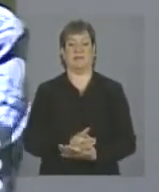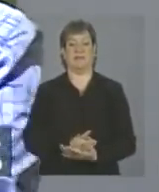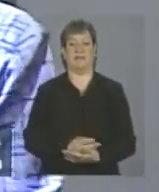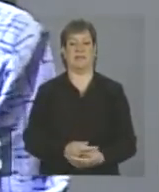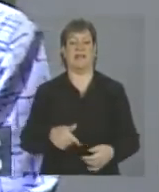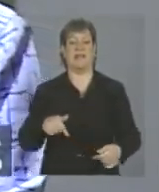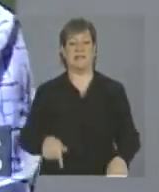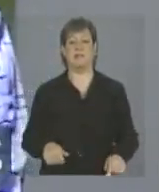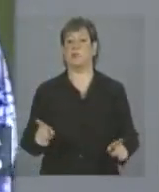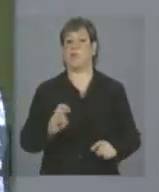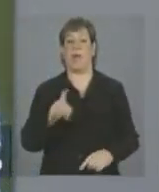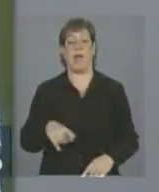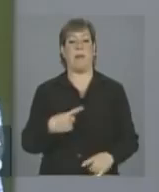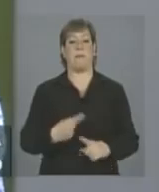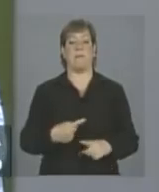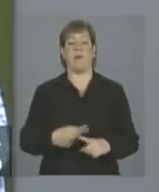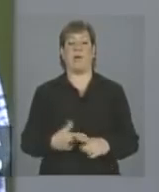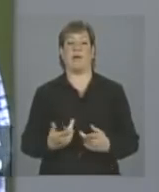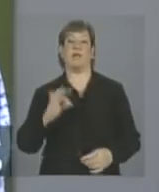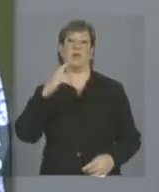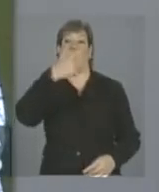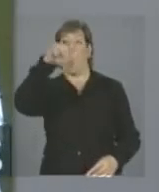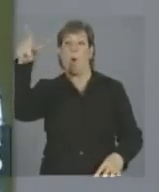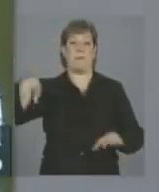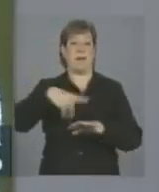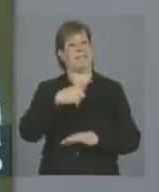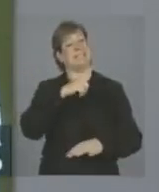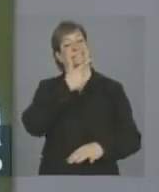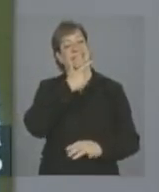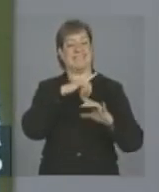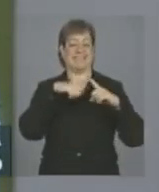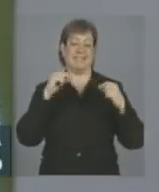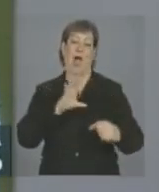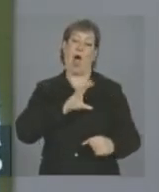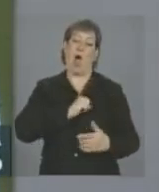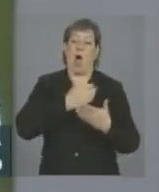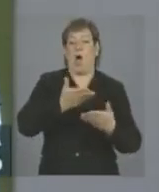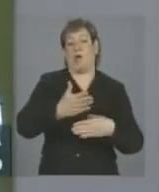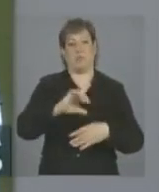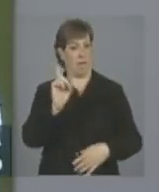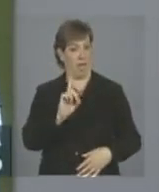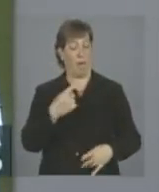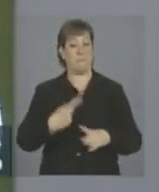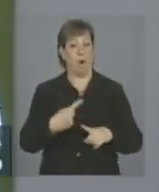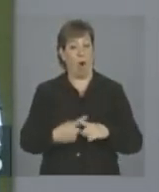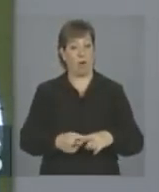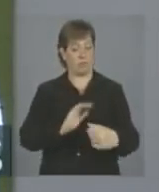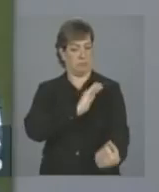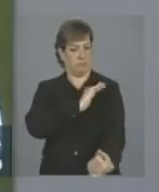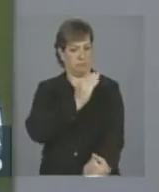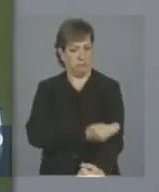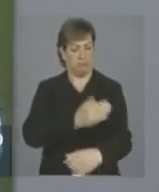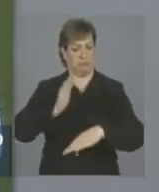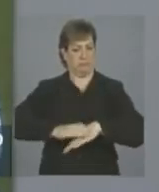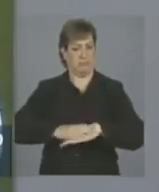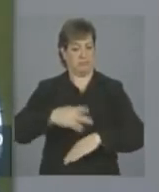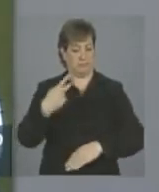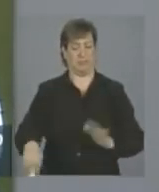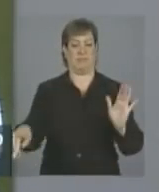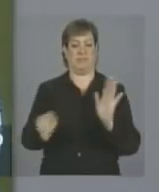Não se deve a nenhuma simpatia ou nenhuma preferência. Deve-se à força do próprio